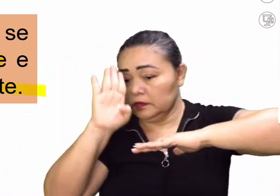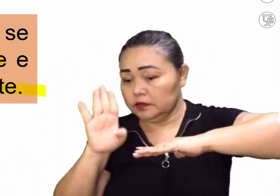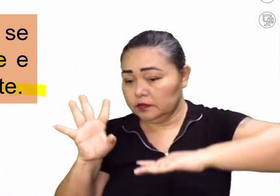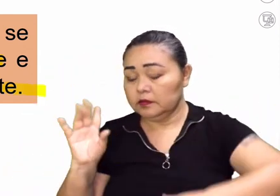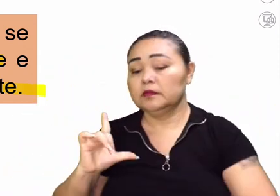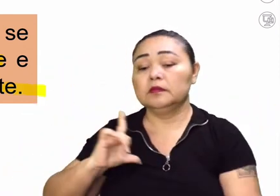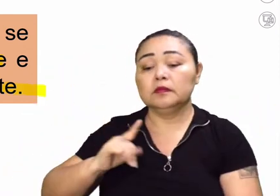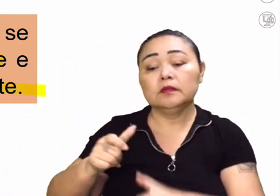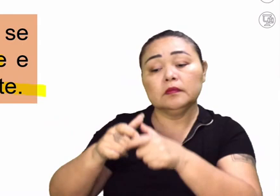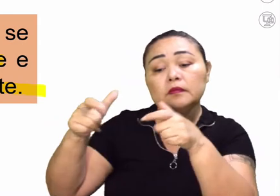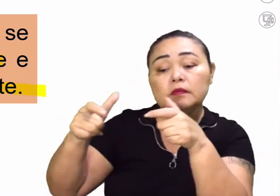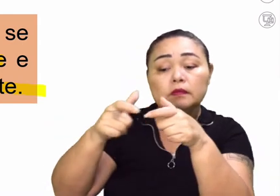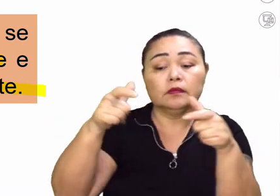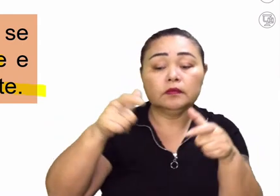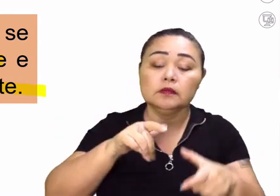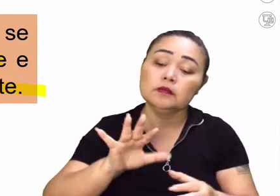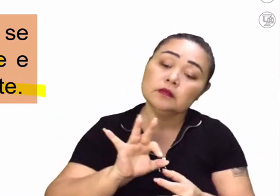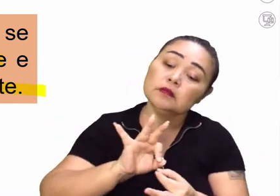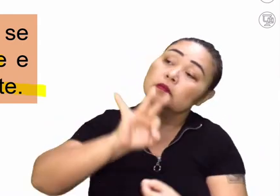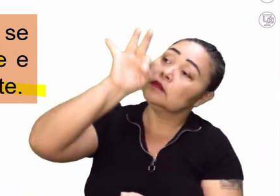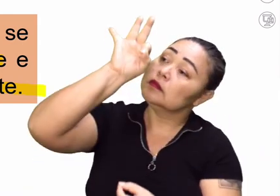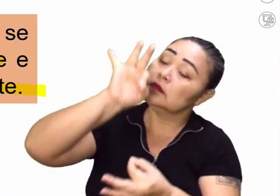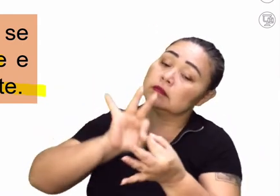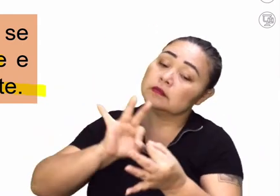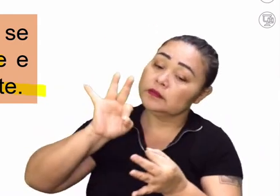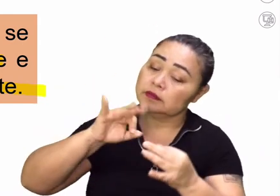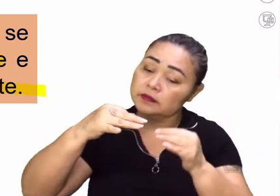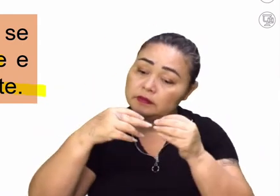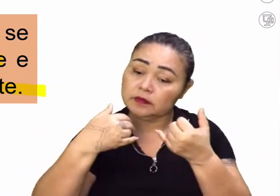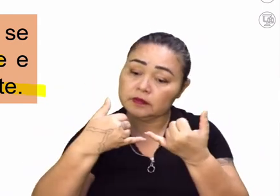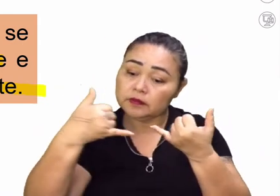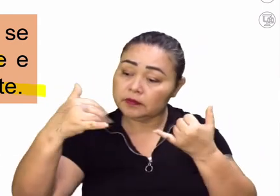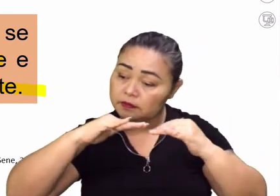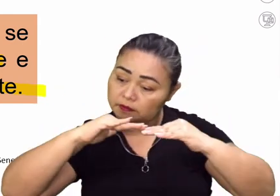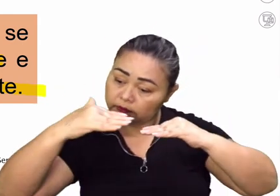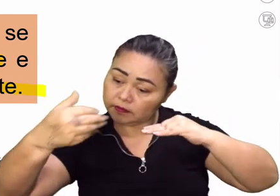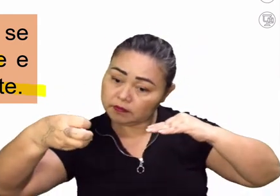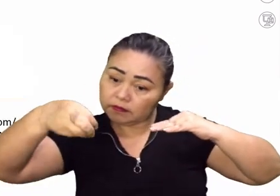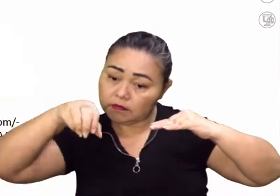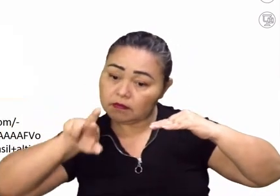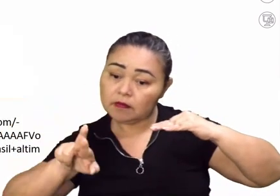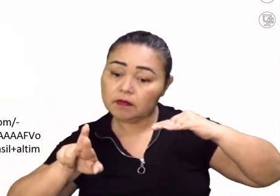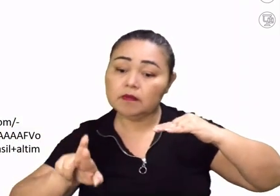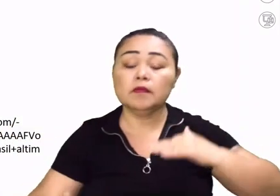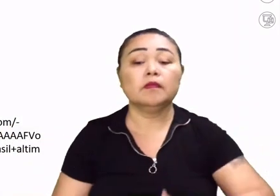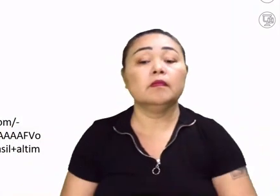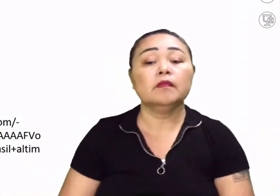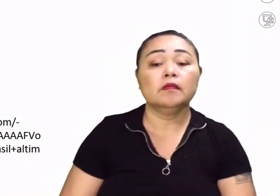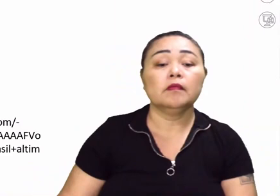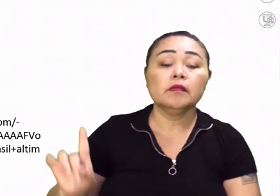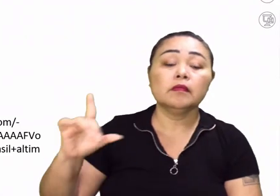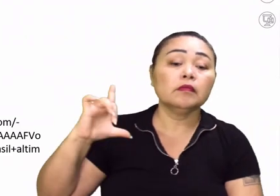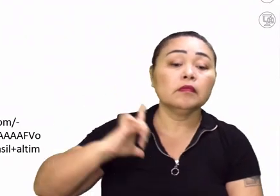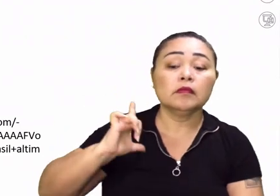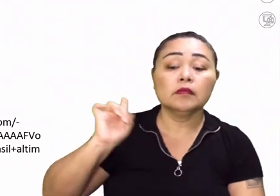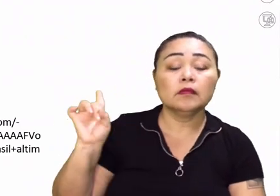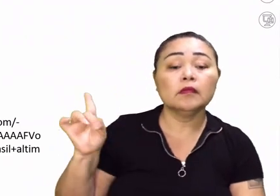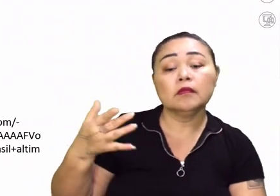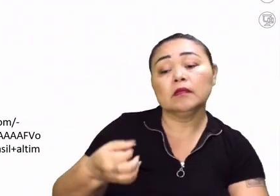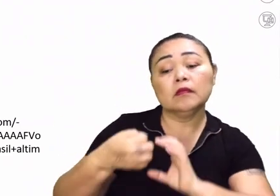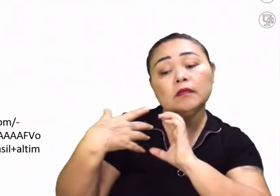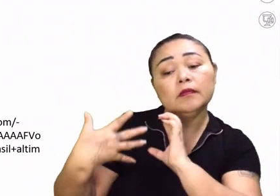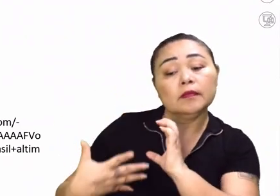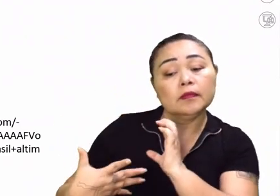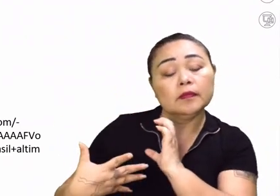as áreas de maior altitude dentro do território do Brasil E aí a gente tem aqui a